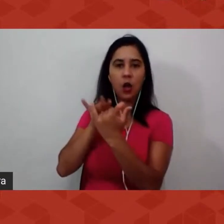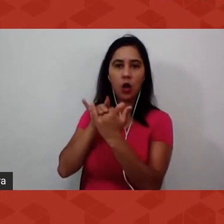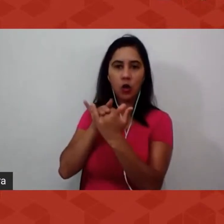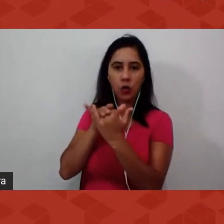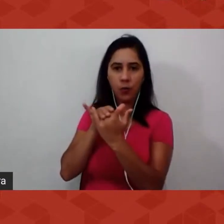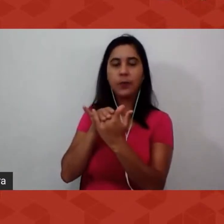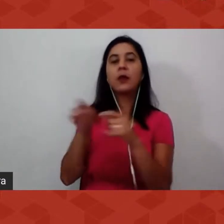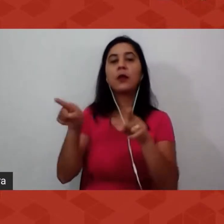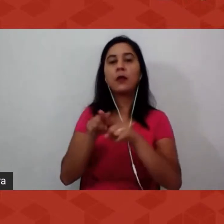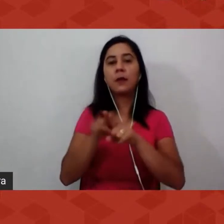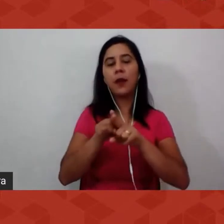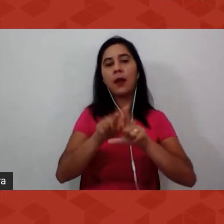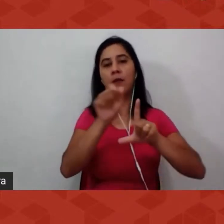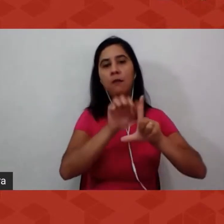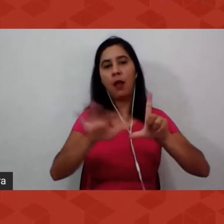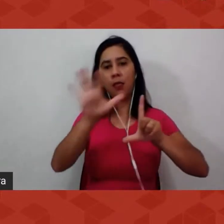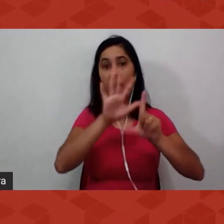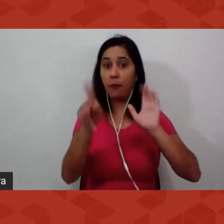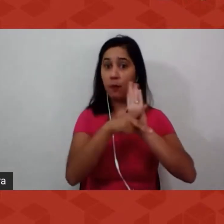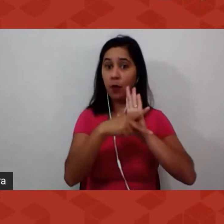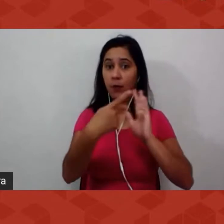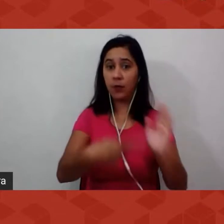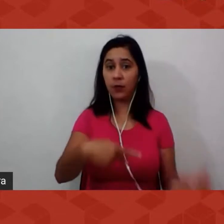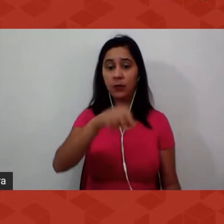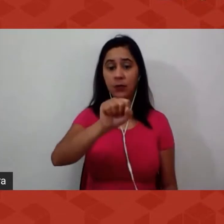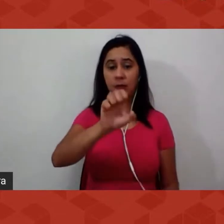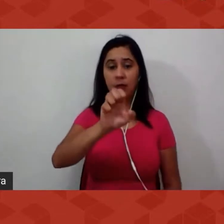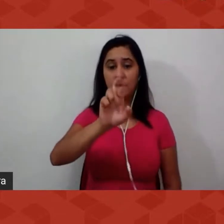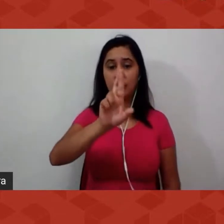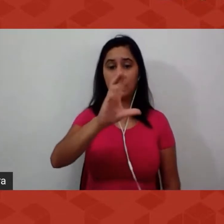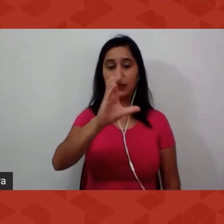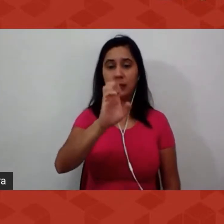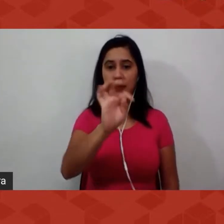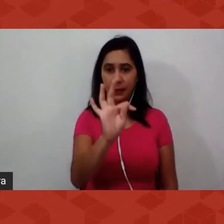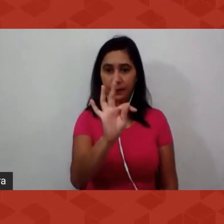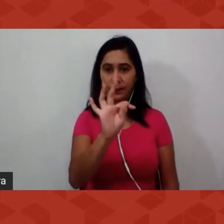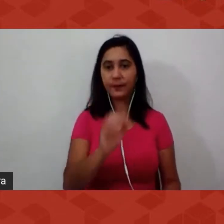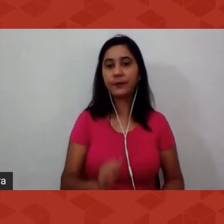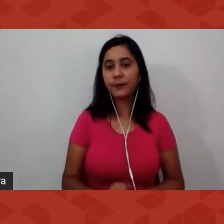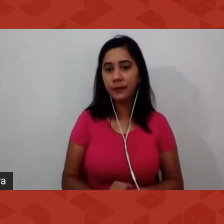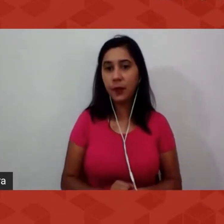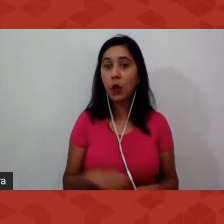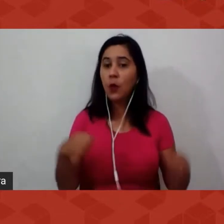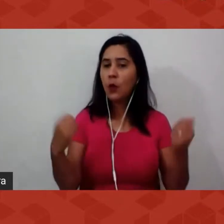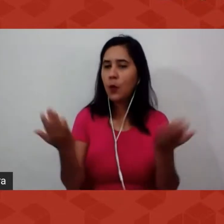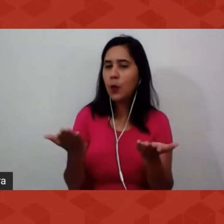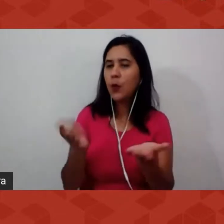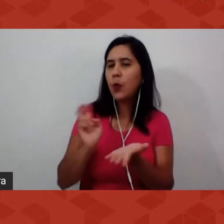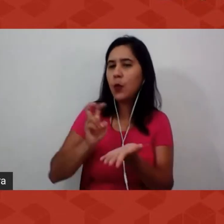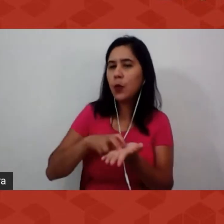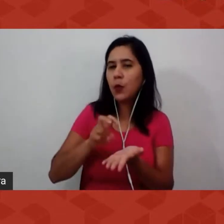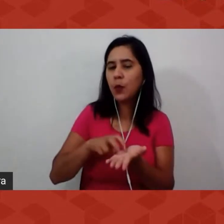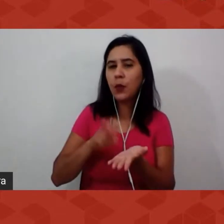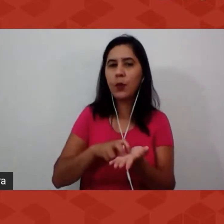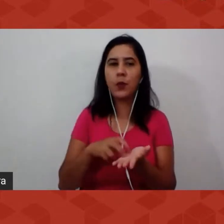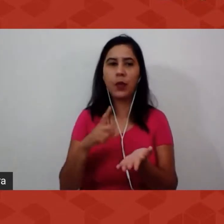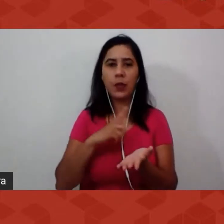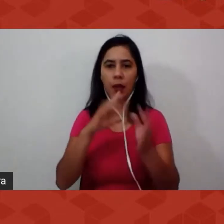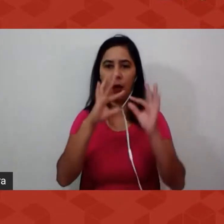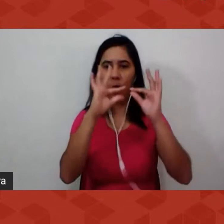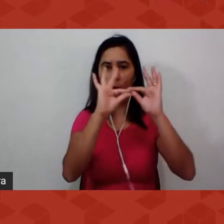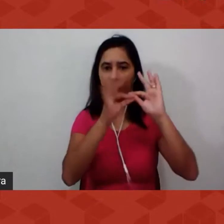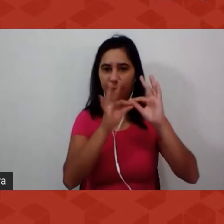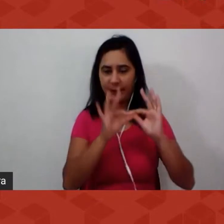também na plataforma do SER7. Então, na manhã de hoje, nós teremos a